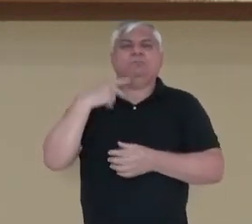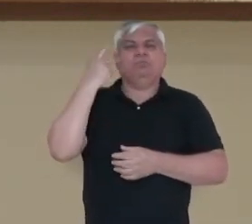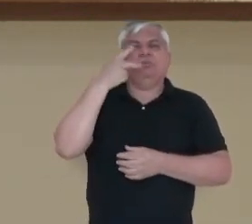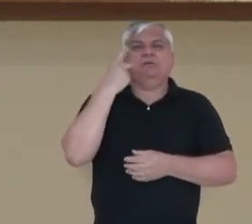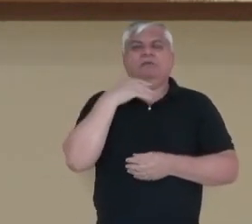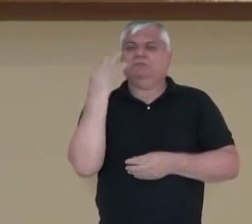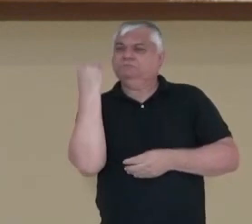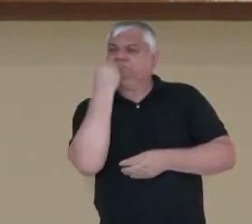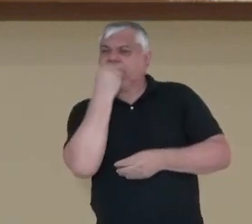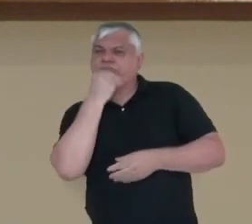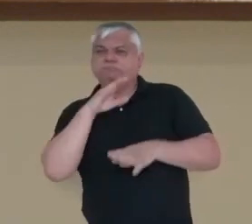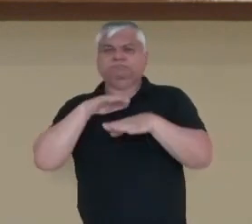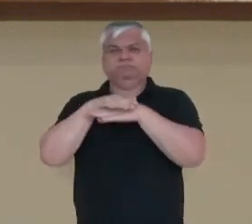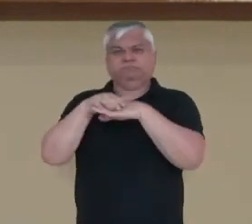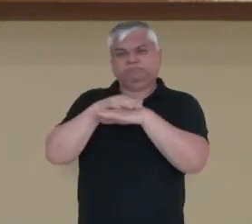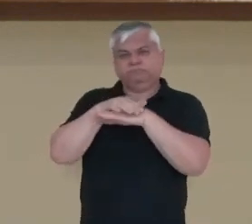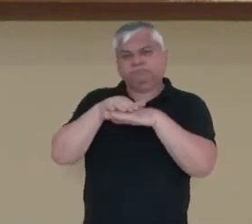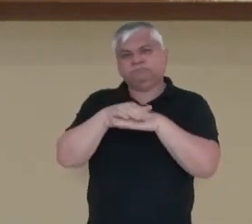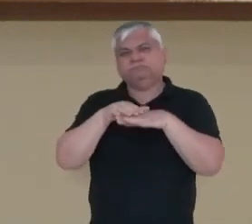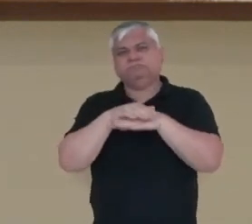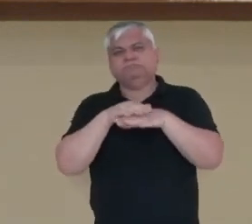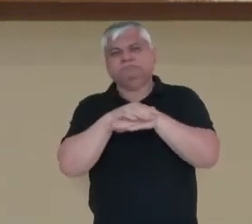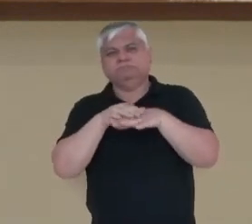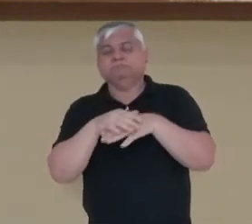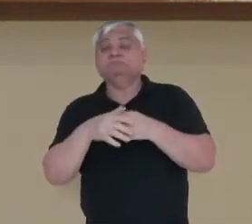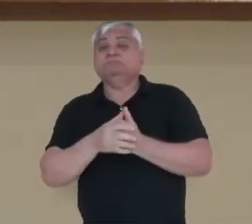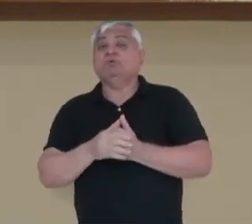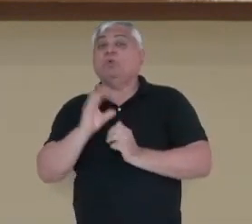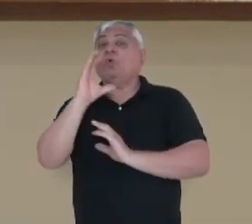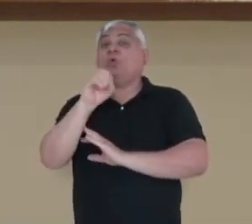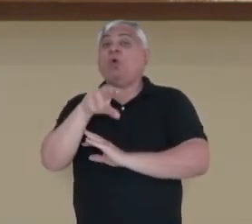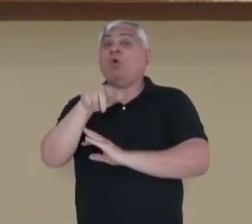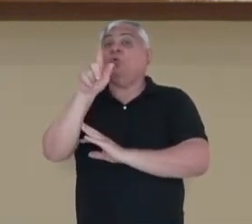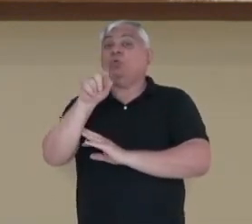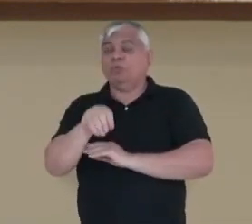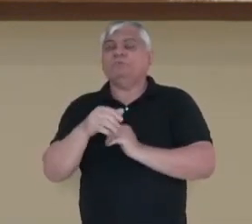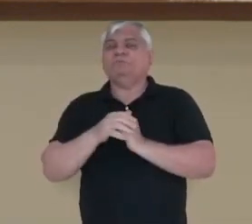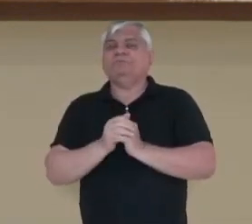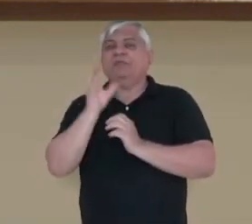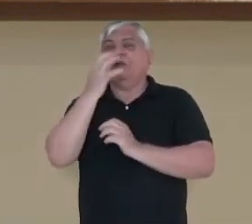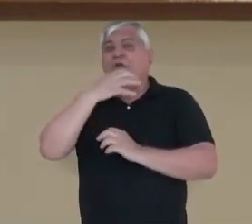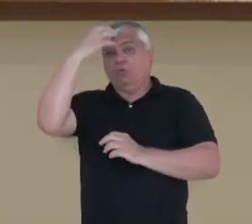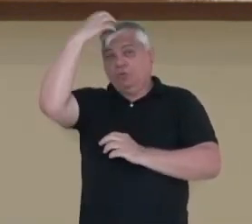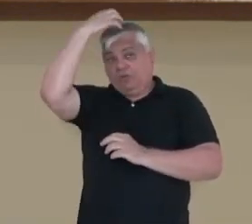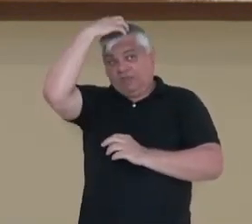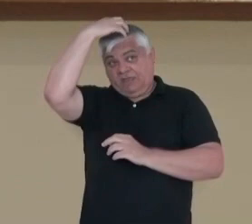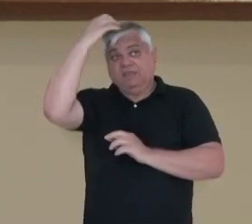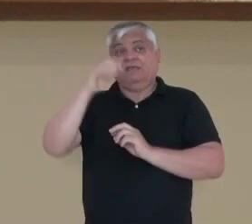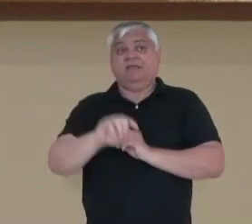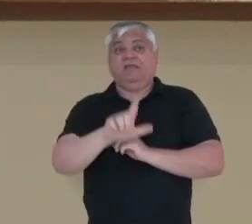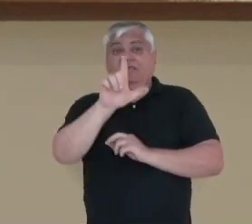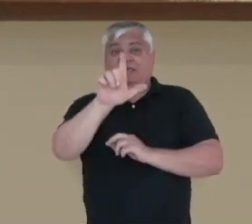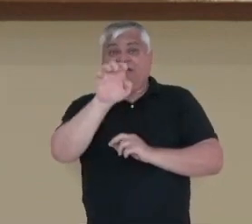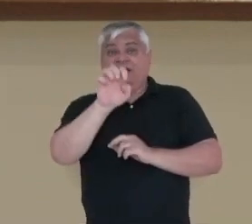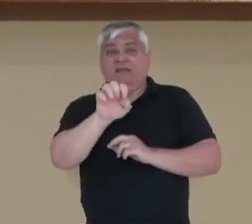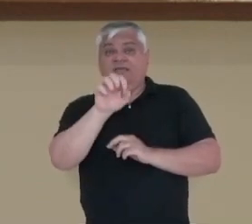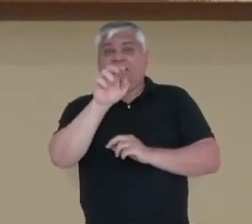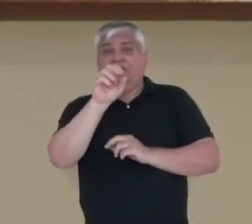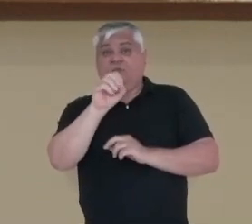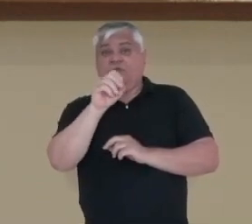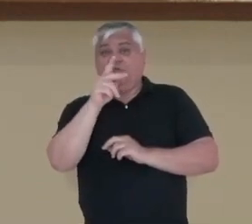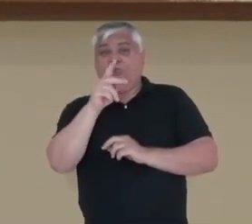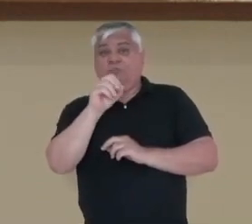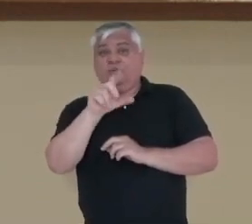políticos dentro ali do território africano do Congo, o rei Leopoldo II, que era então